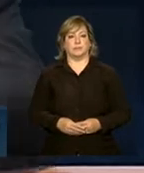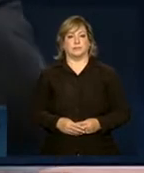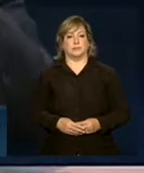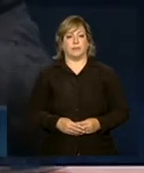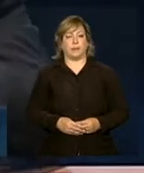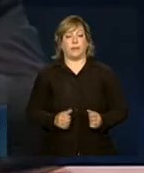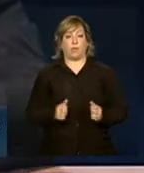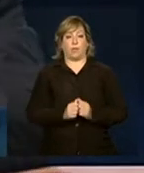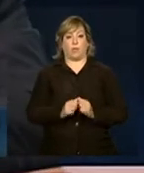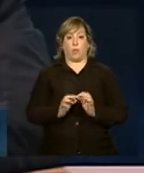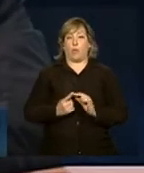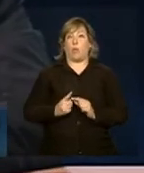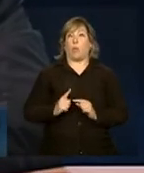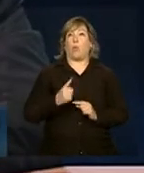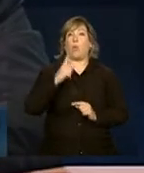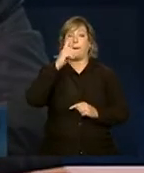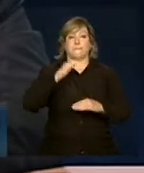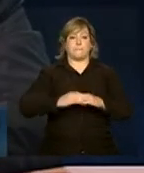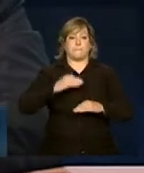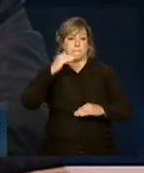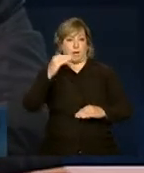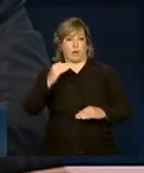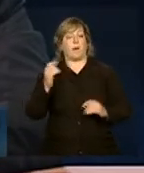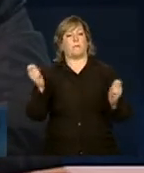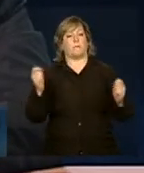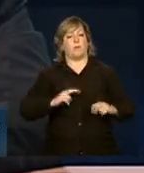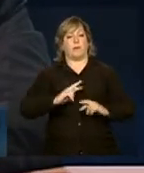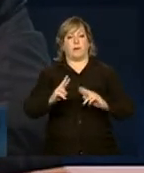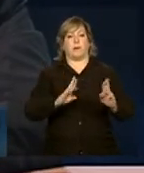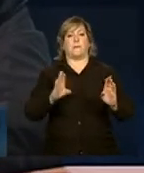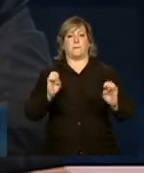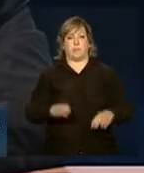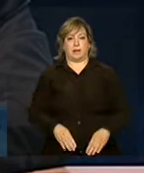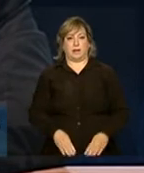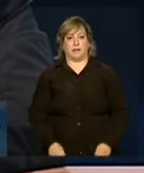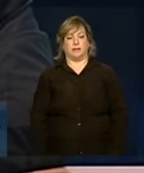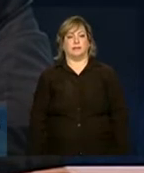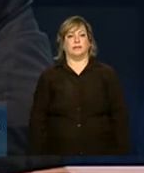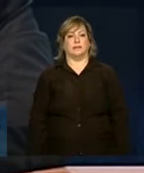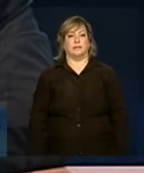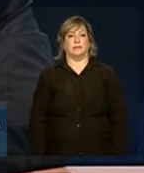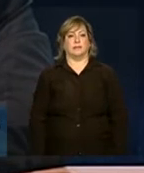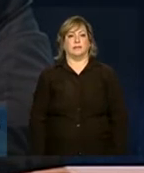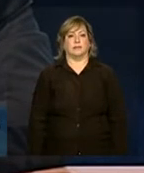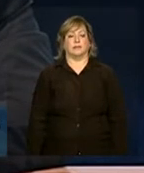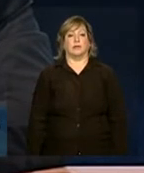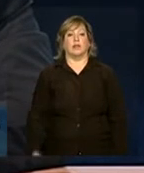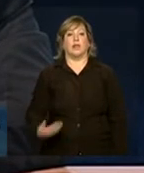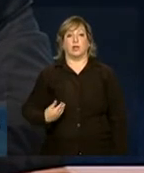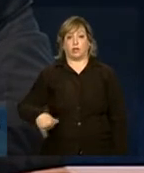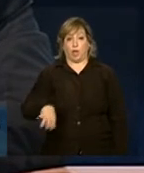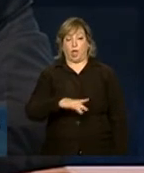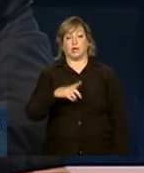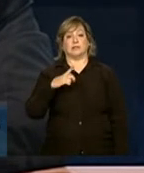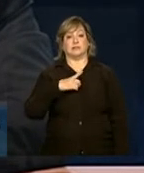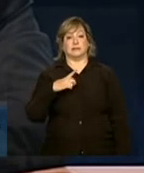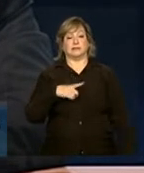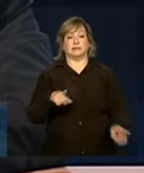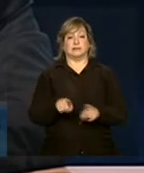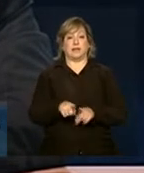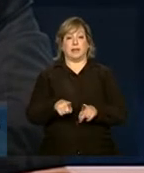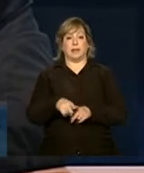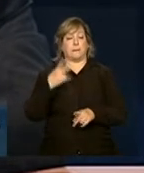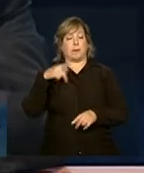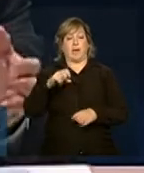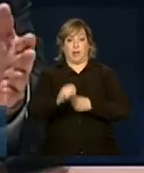uma altura maior com certeza vai vai vai ter Resultado positivo e nós também temos para o